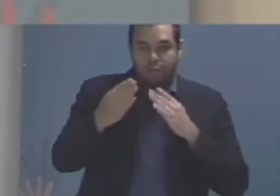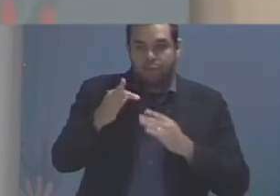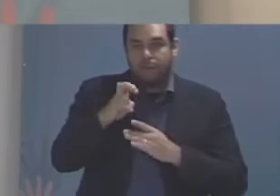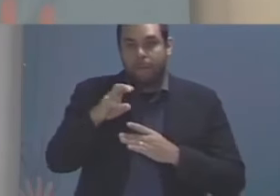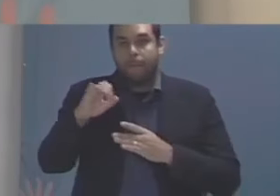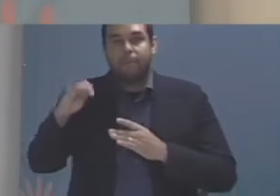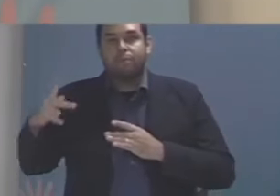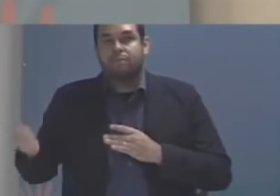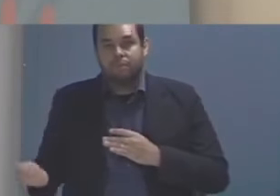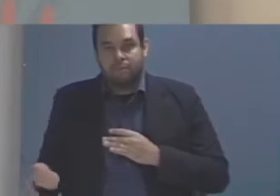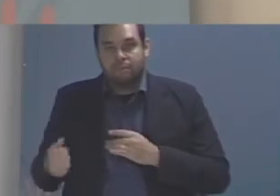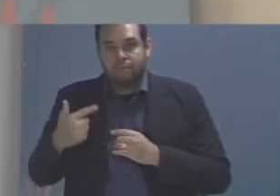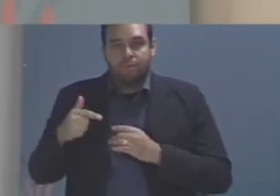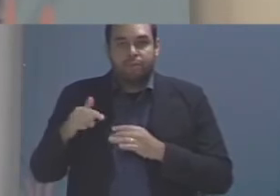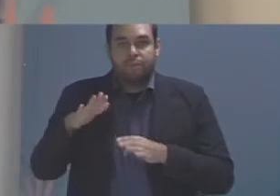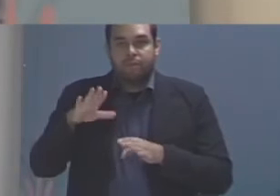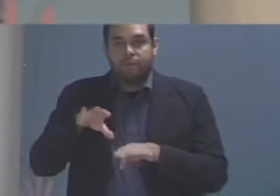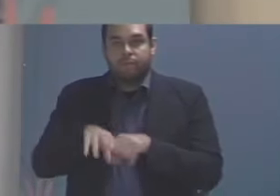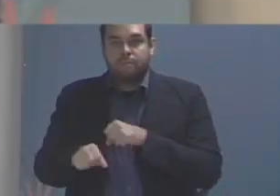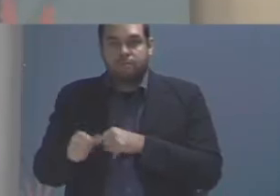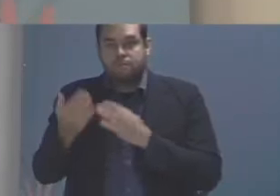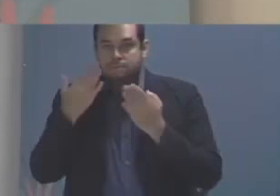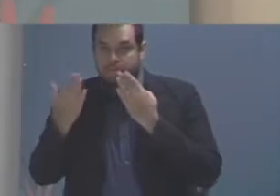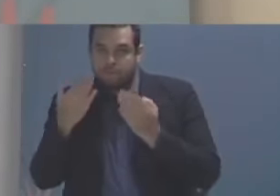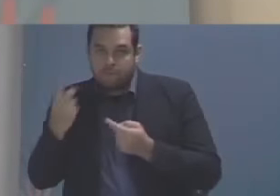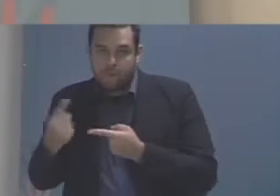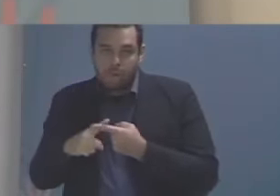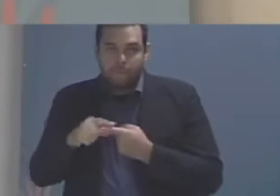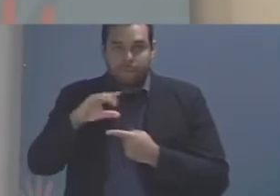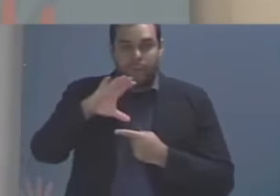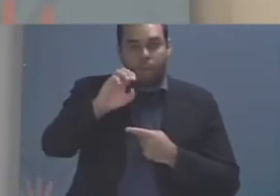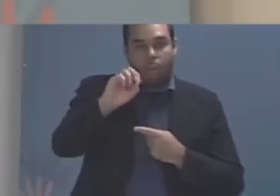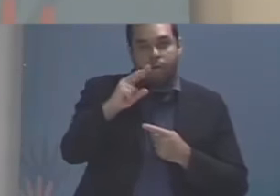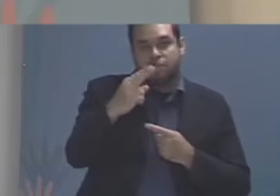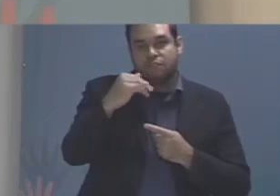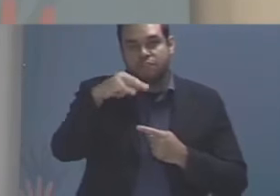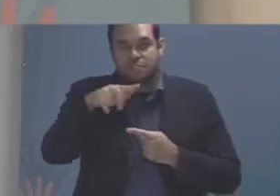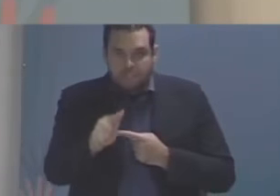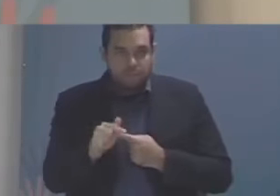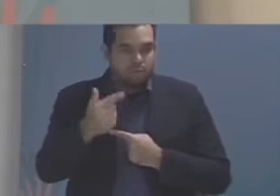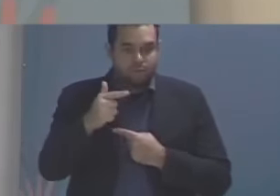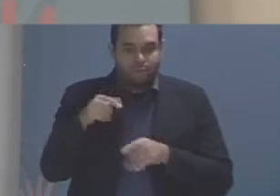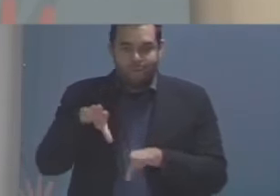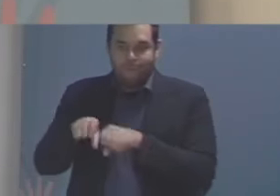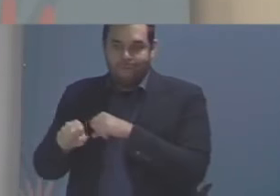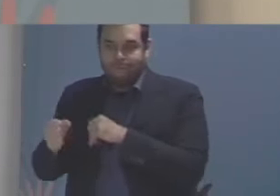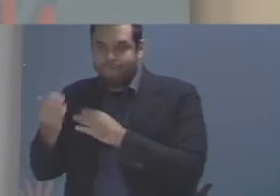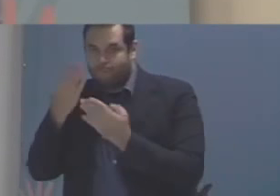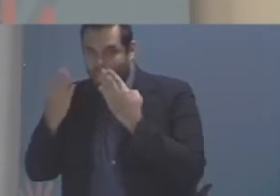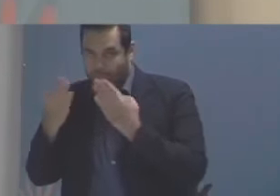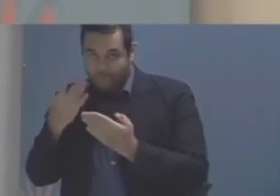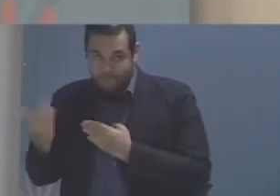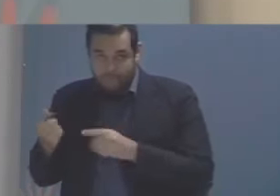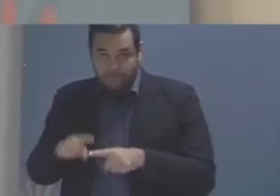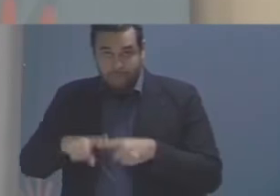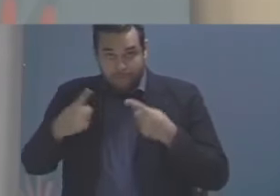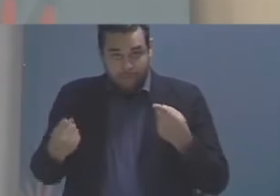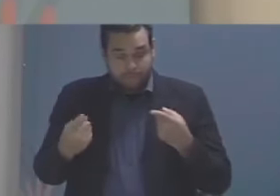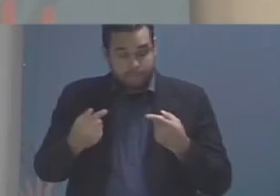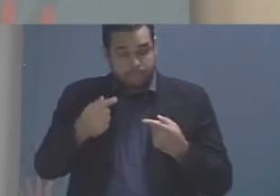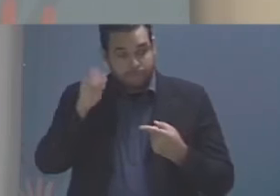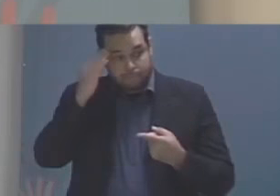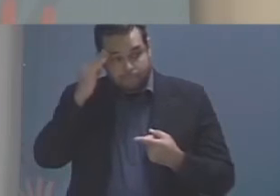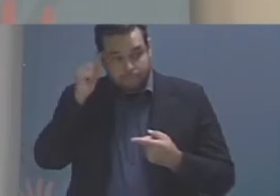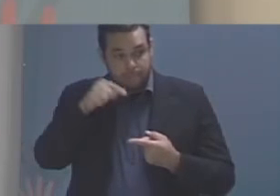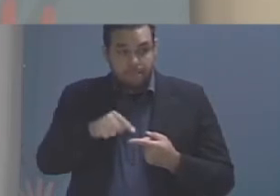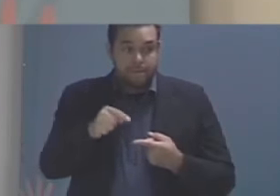exemplo, e não tem formação de psicólogo. A pessoa que se intitula como coaching não tem a formação de psicólogo. Agora, nós temos que ter um certo